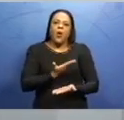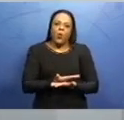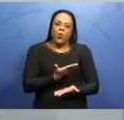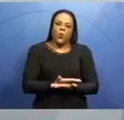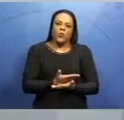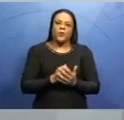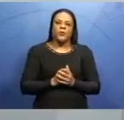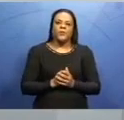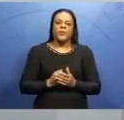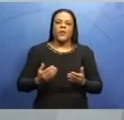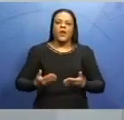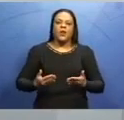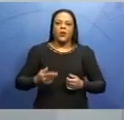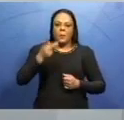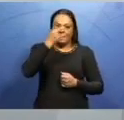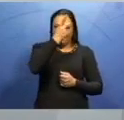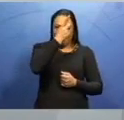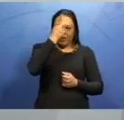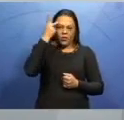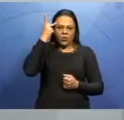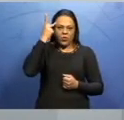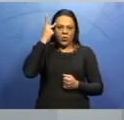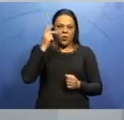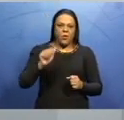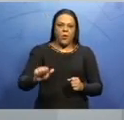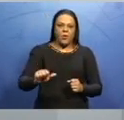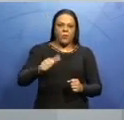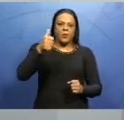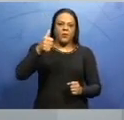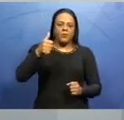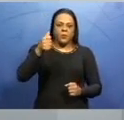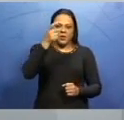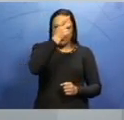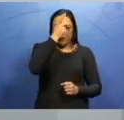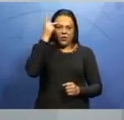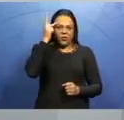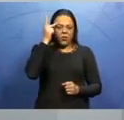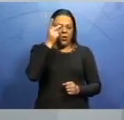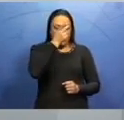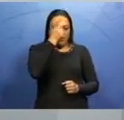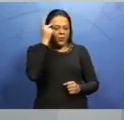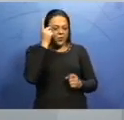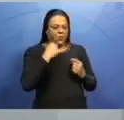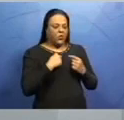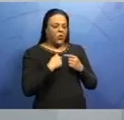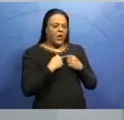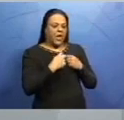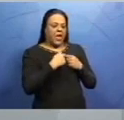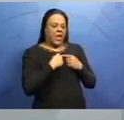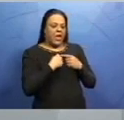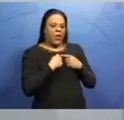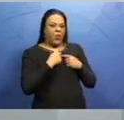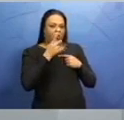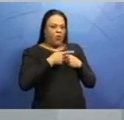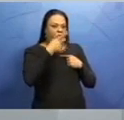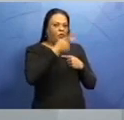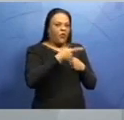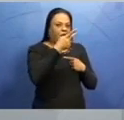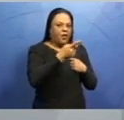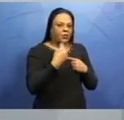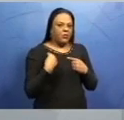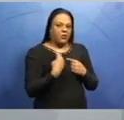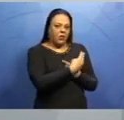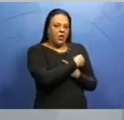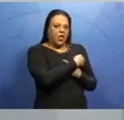Flexão em pessoa. Primeira pessoa. Quem fala? Eu e nós.